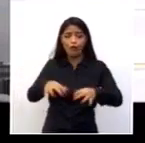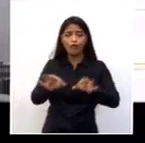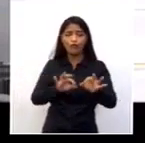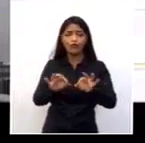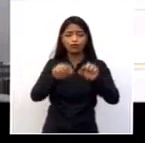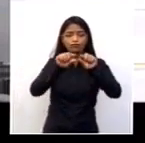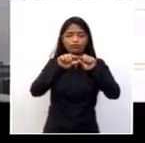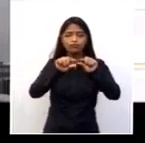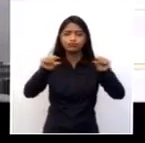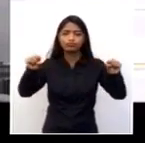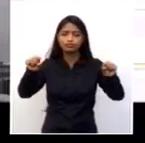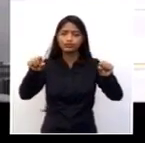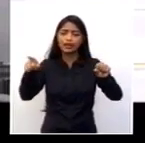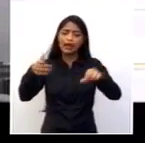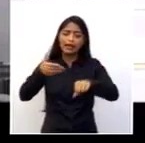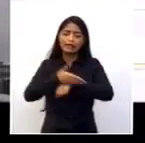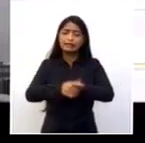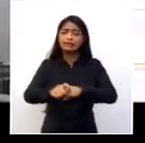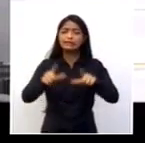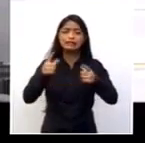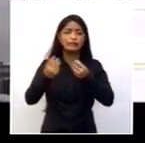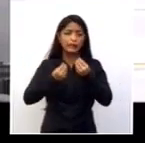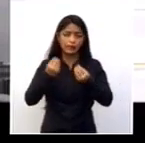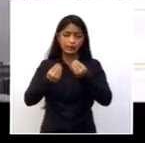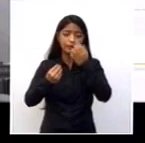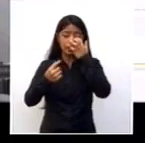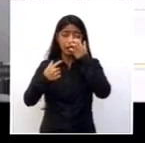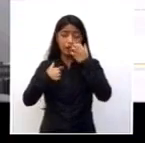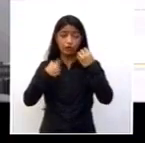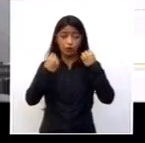esse painel. Então, eu vou colocar aqui tutorial.